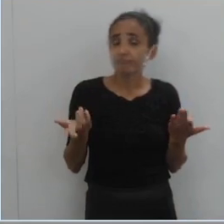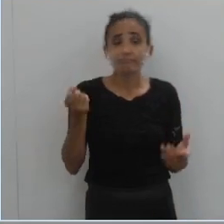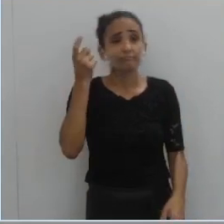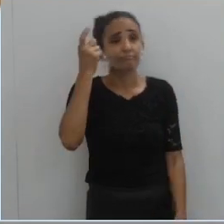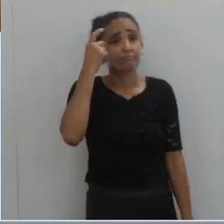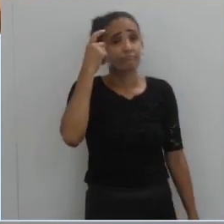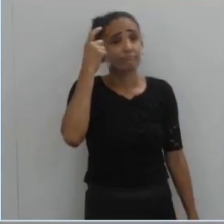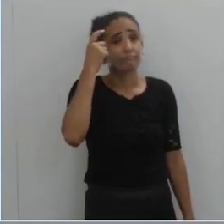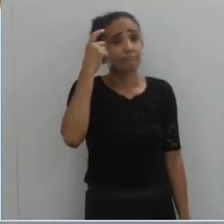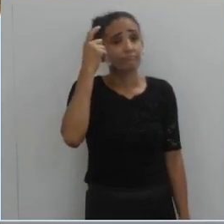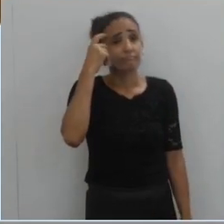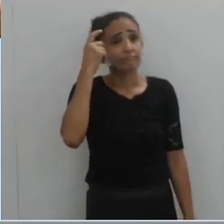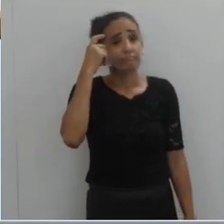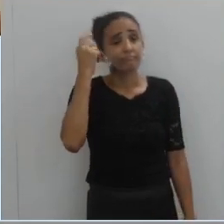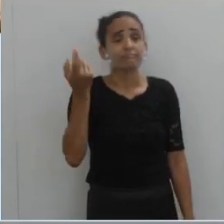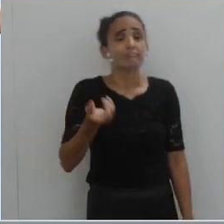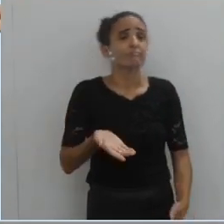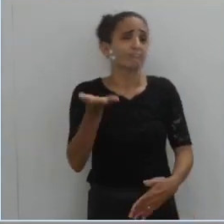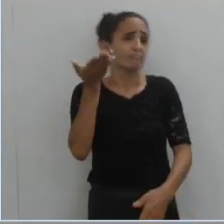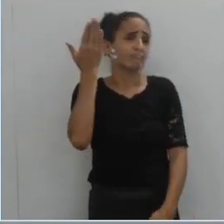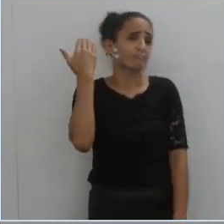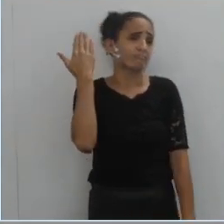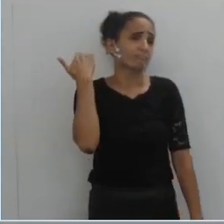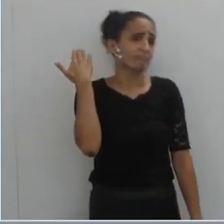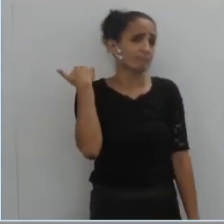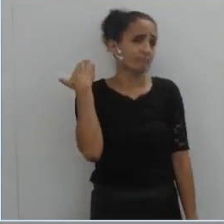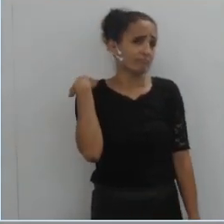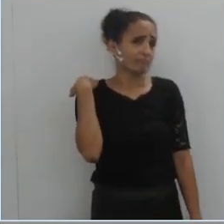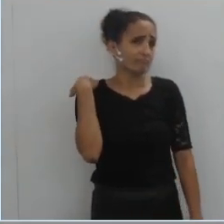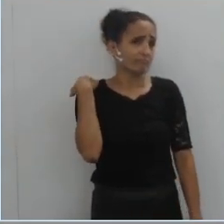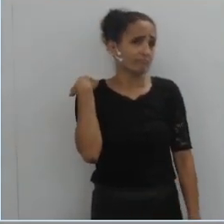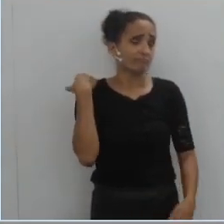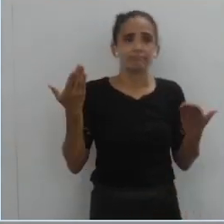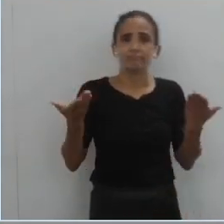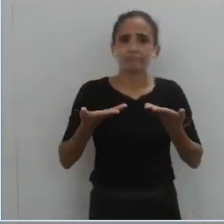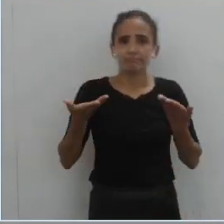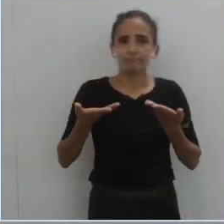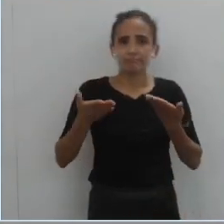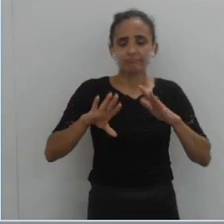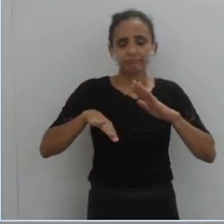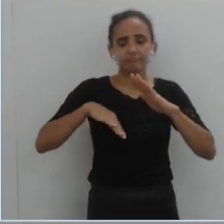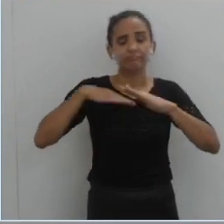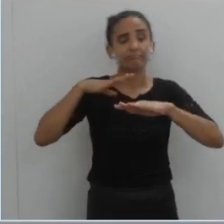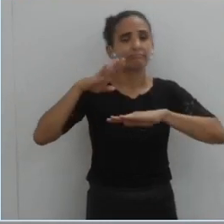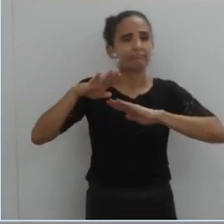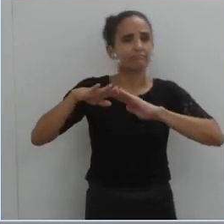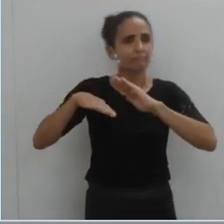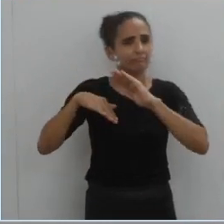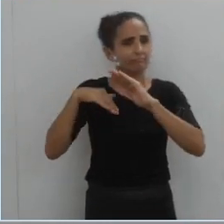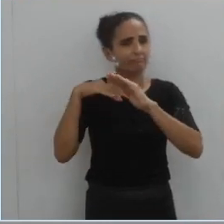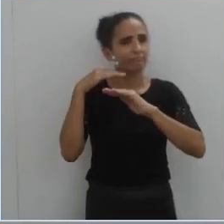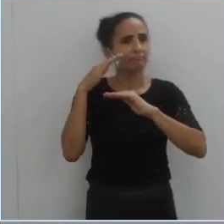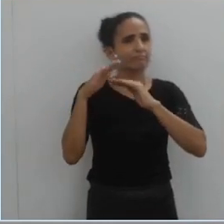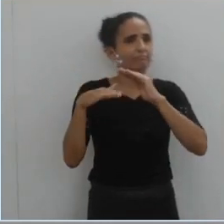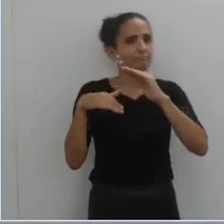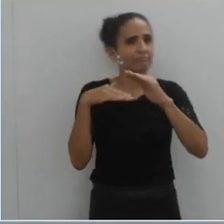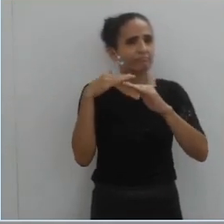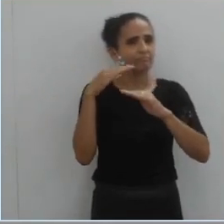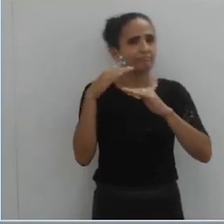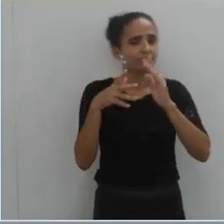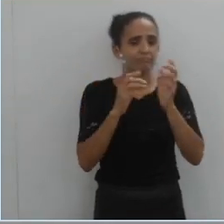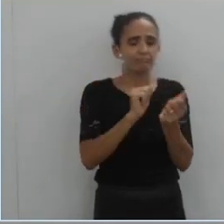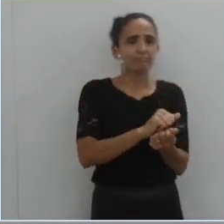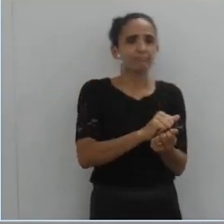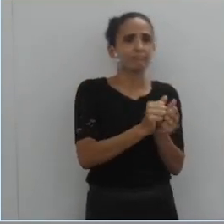pensamento daquela época que aos poucos foram se quebrando, né? Então, aparentemente, foram